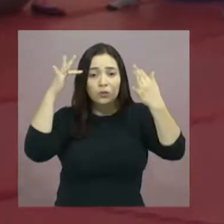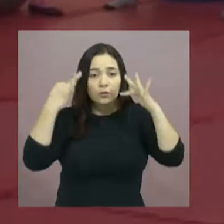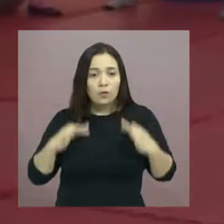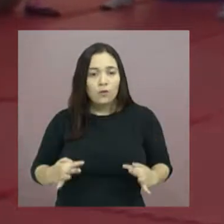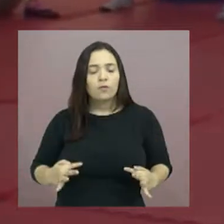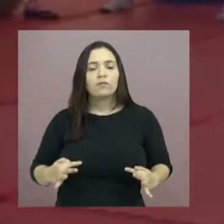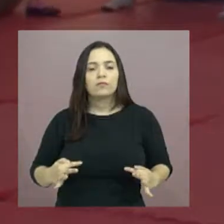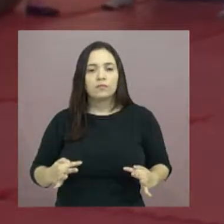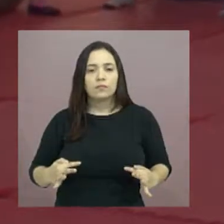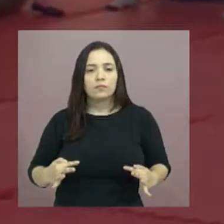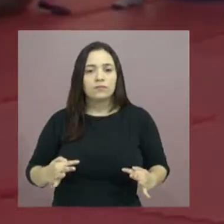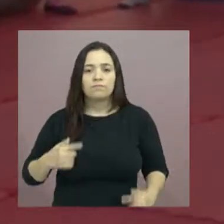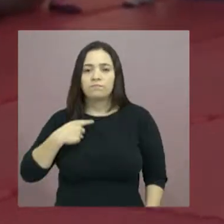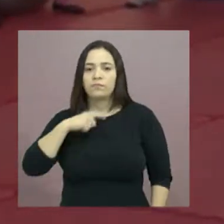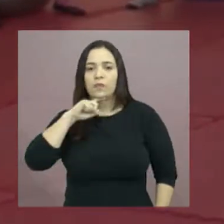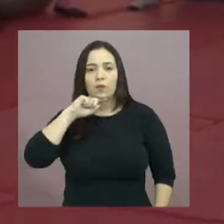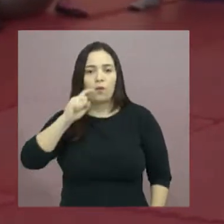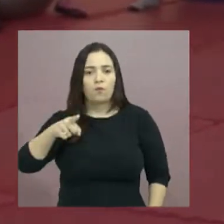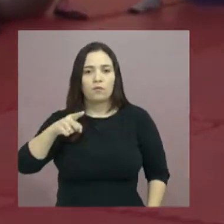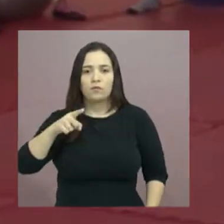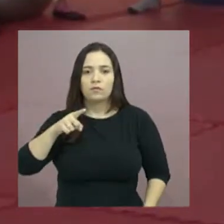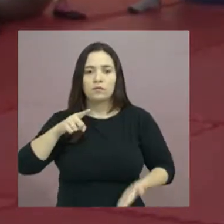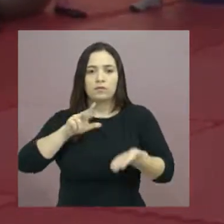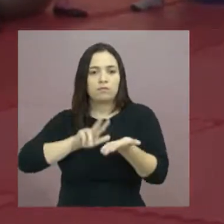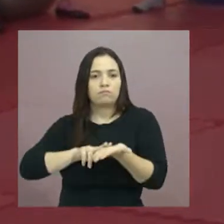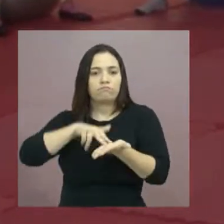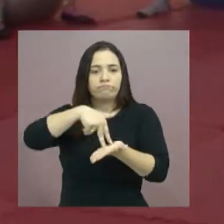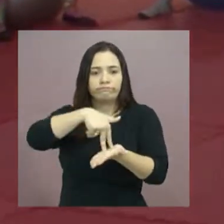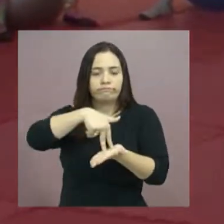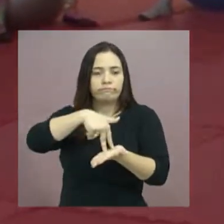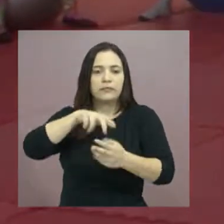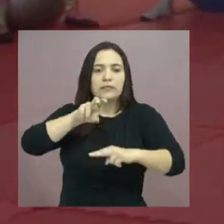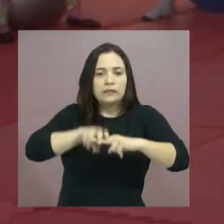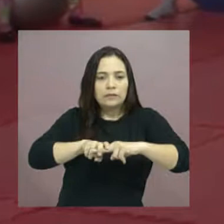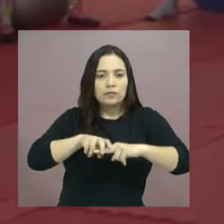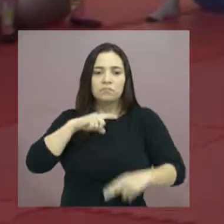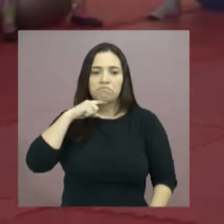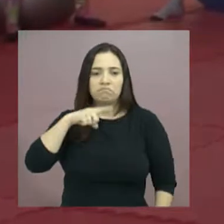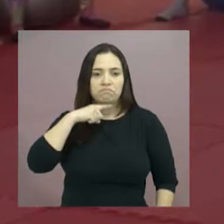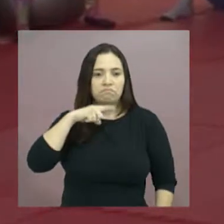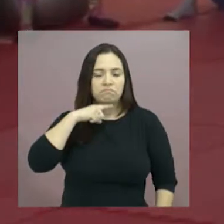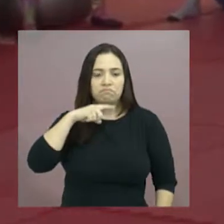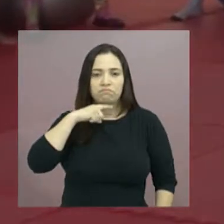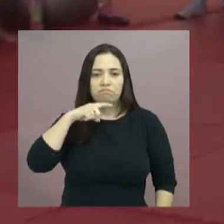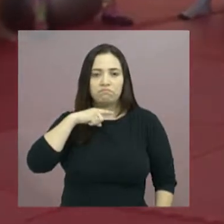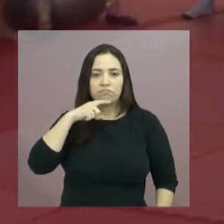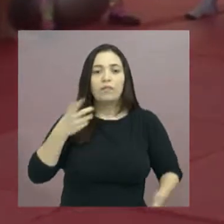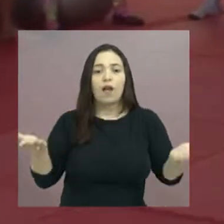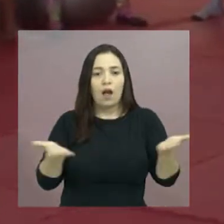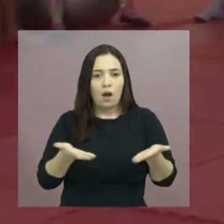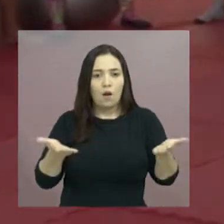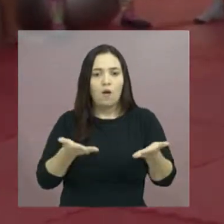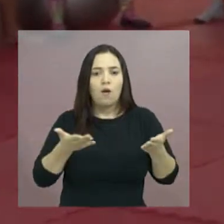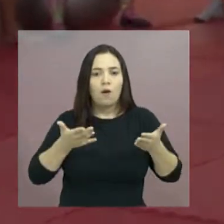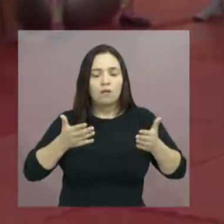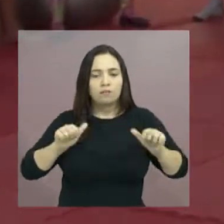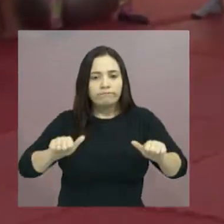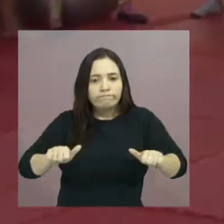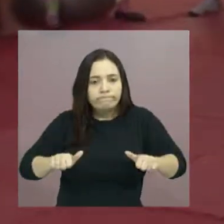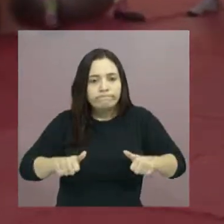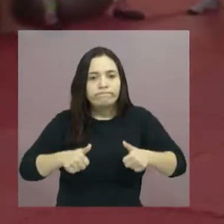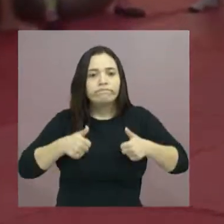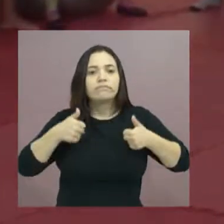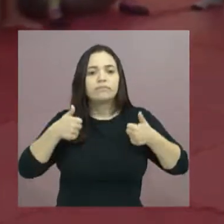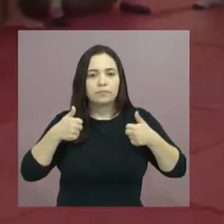pernas que eu não consegui ficar sentada. Eu costuro. Agora eu estou costurando menos, só para não